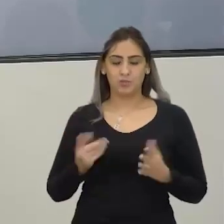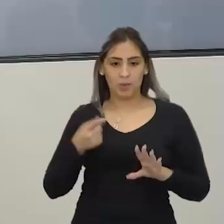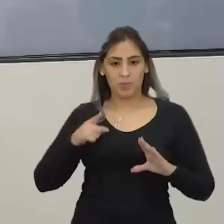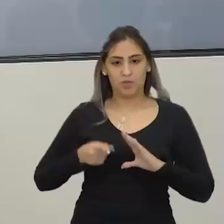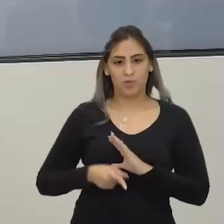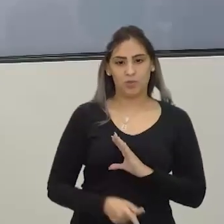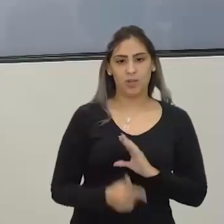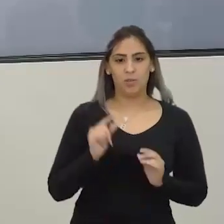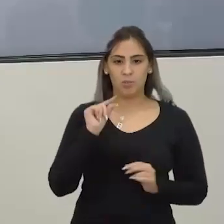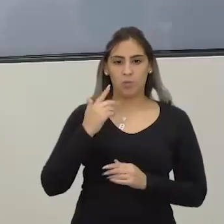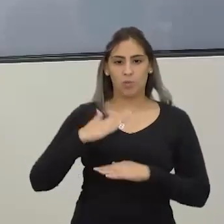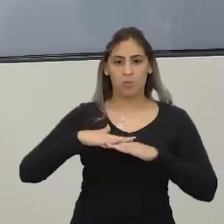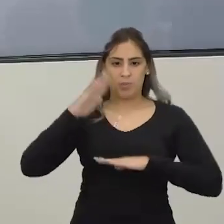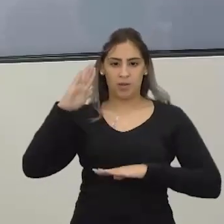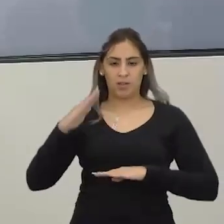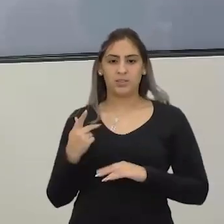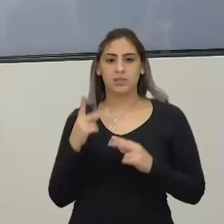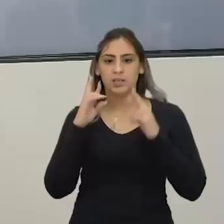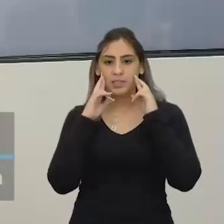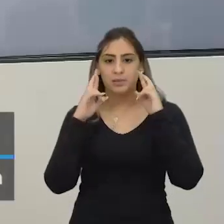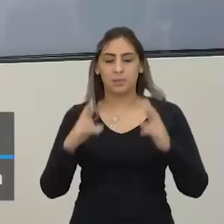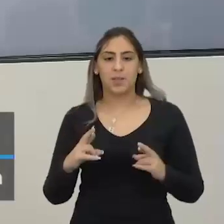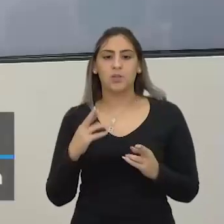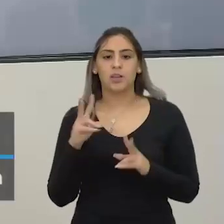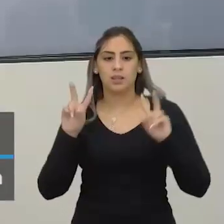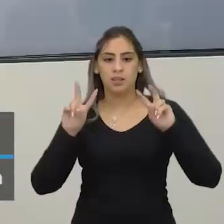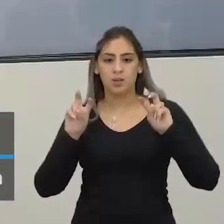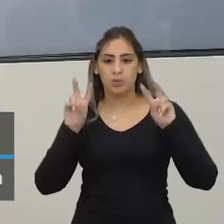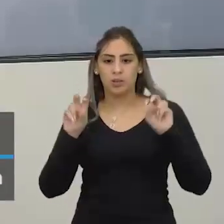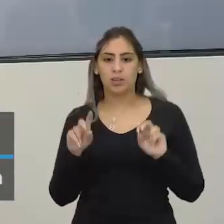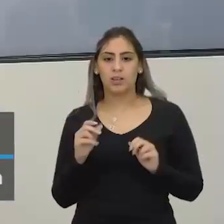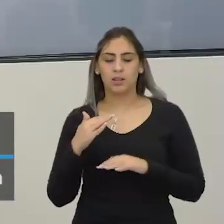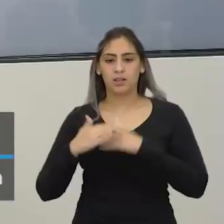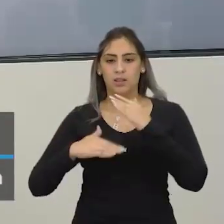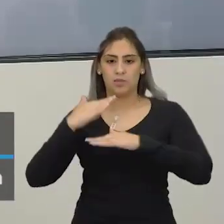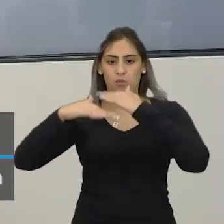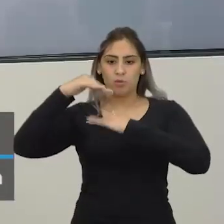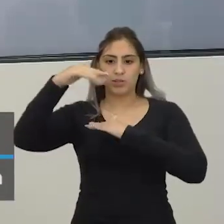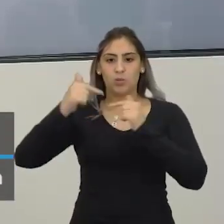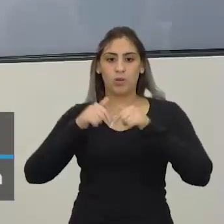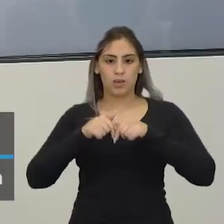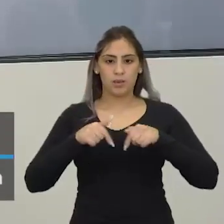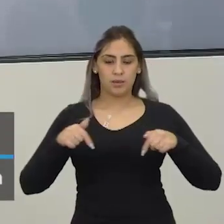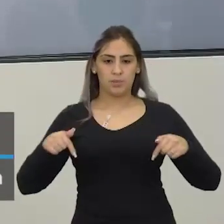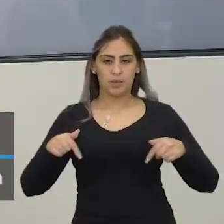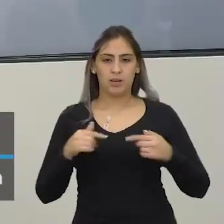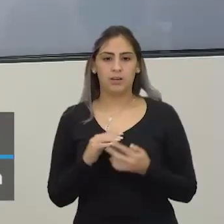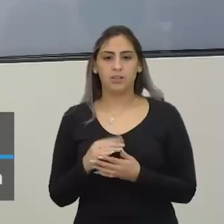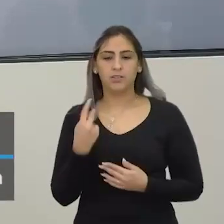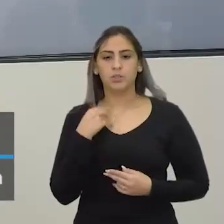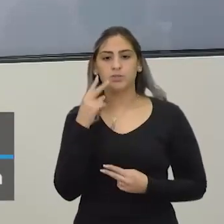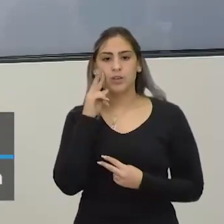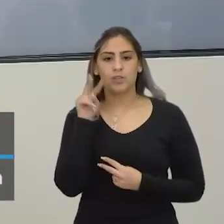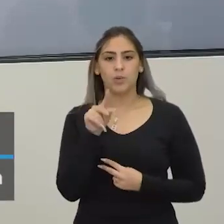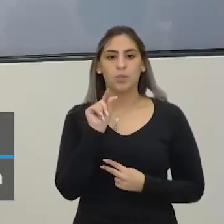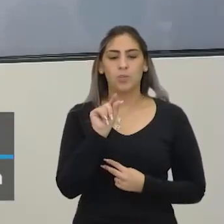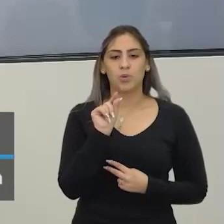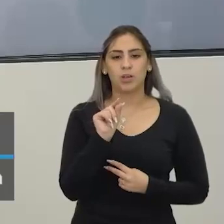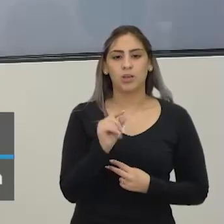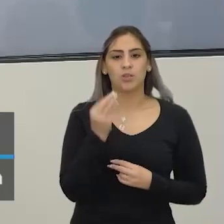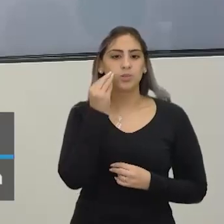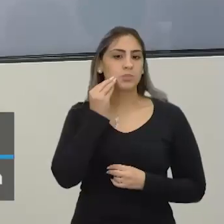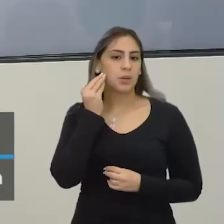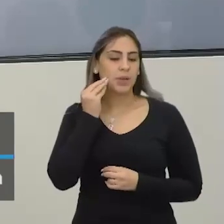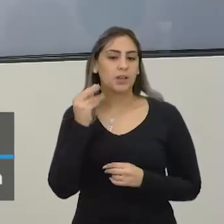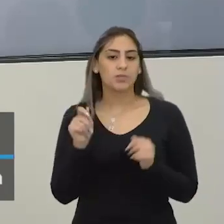um pouquinho mais a respeito da teoria e da evolução química. A gente vai ver um pouquinho dos experimentos que foram